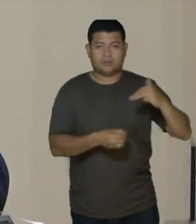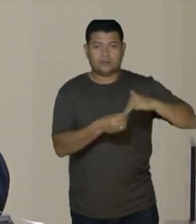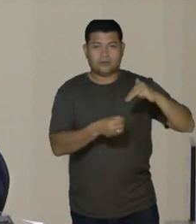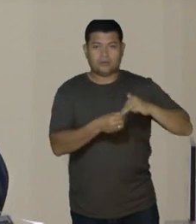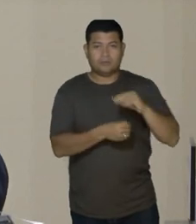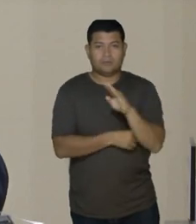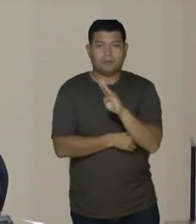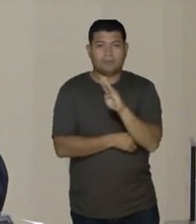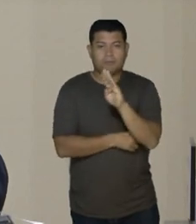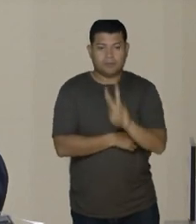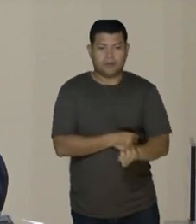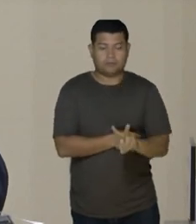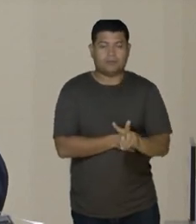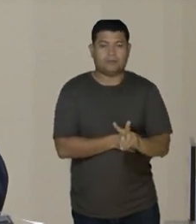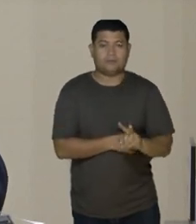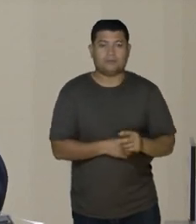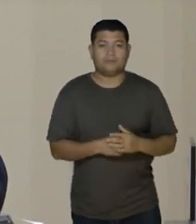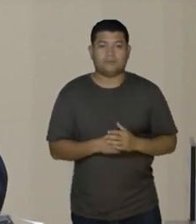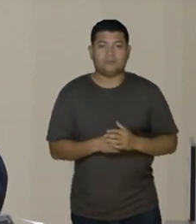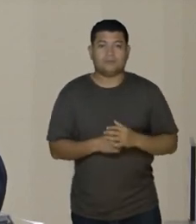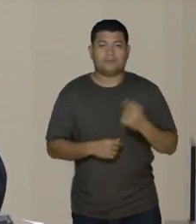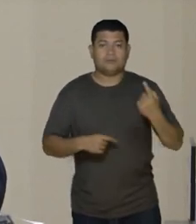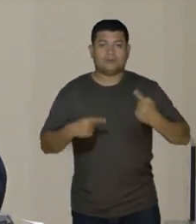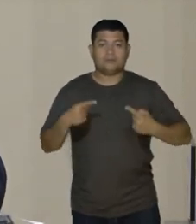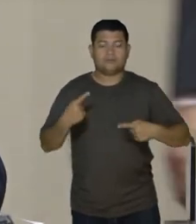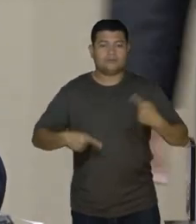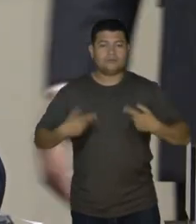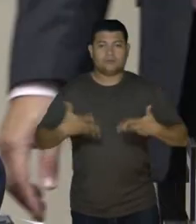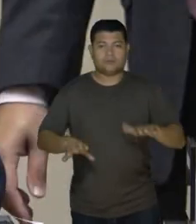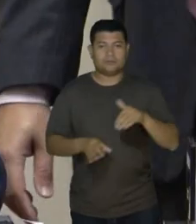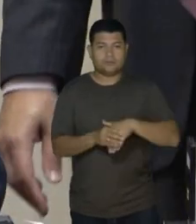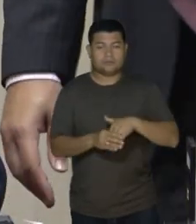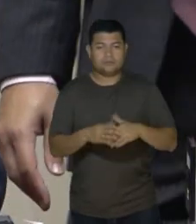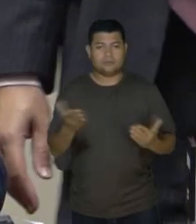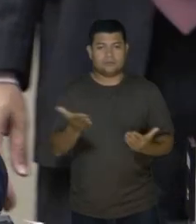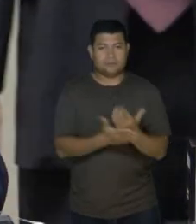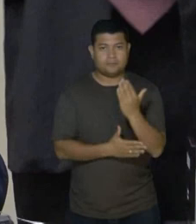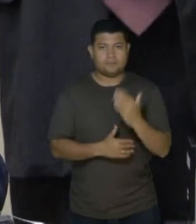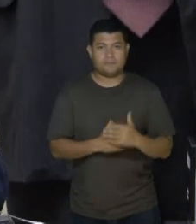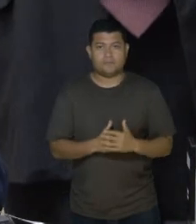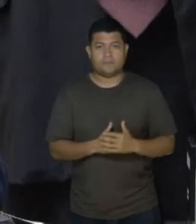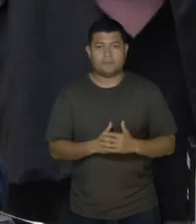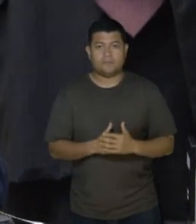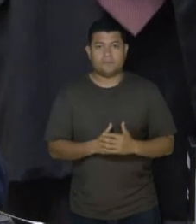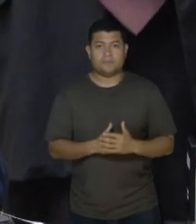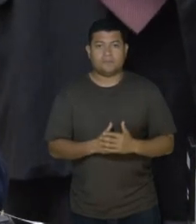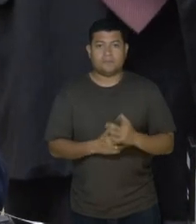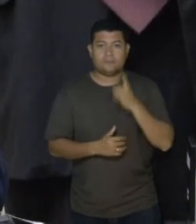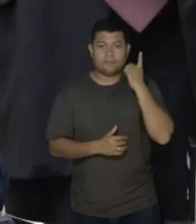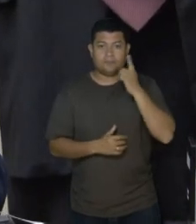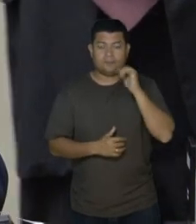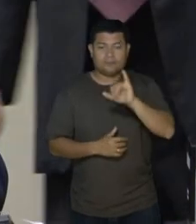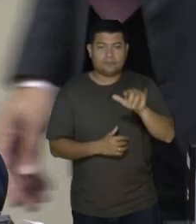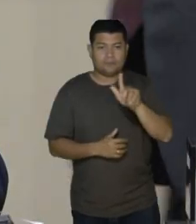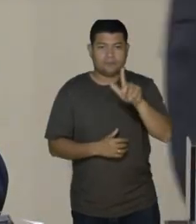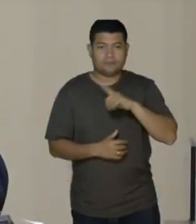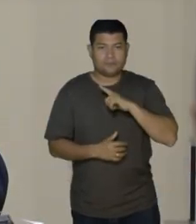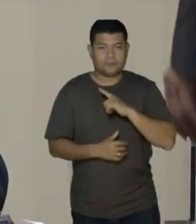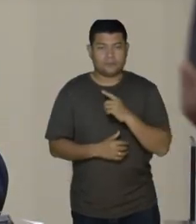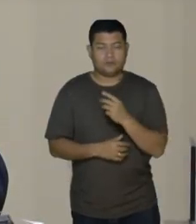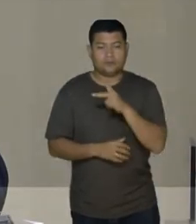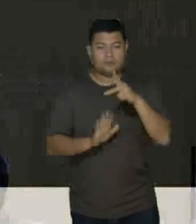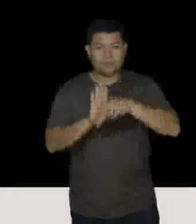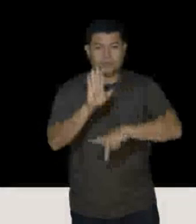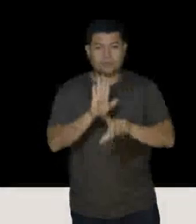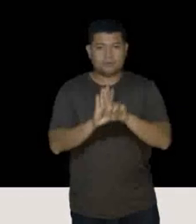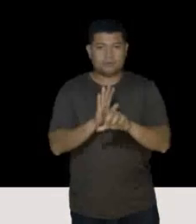Velha. Com pareceres favoráveis, em discussão, não havendo em votação, está aprovado. Deputado Júlio Garcia tem o projeto 339, que